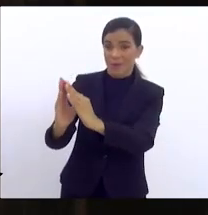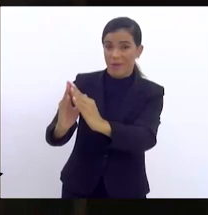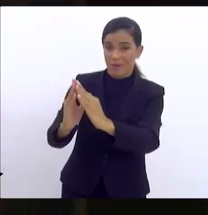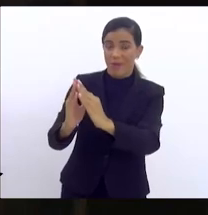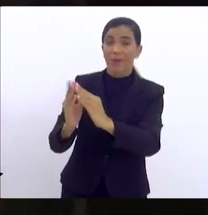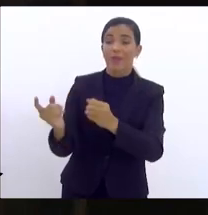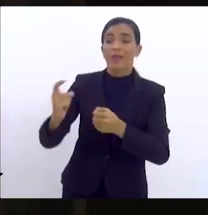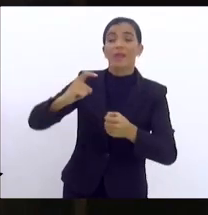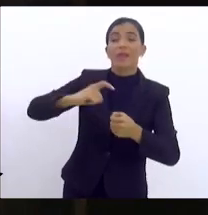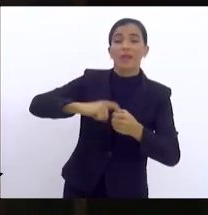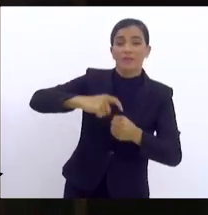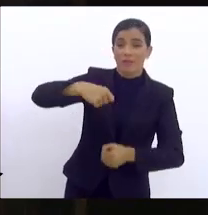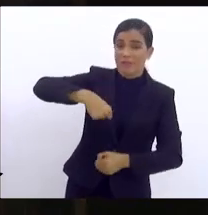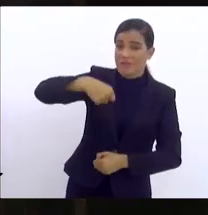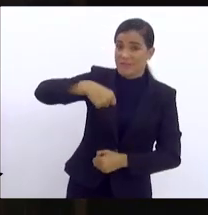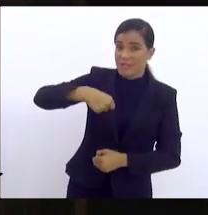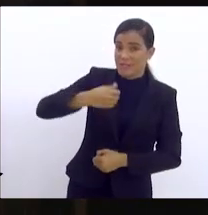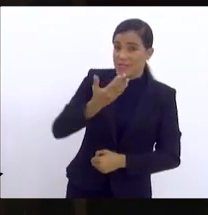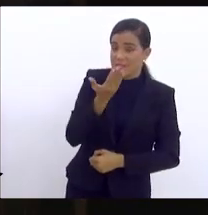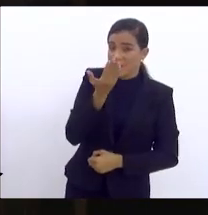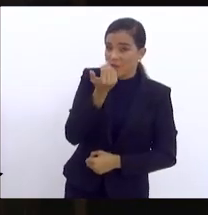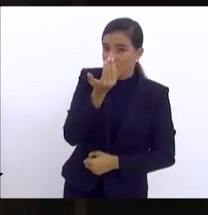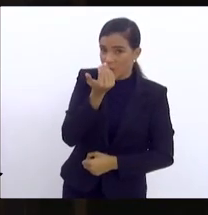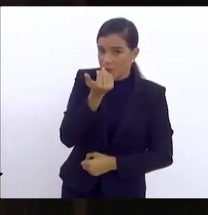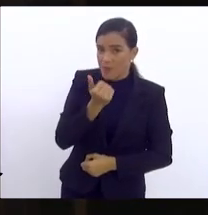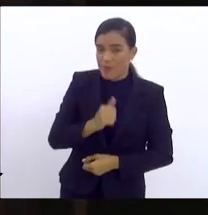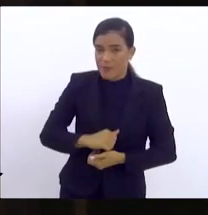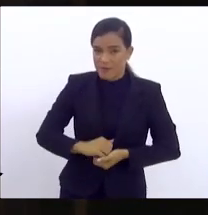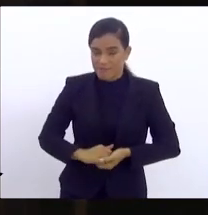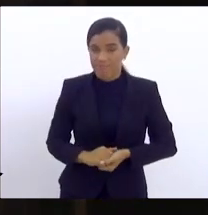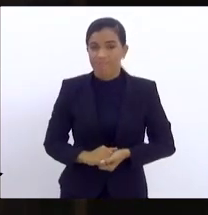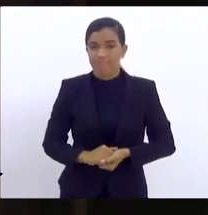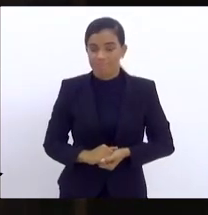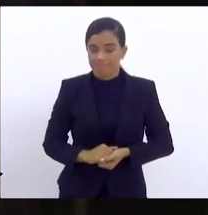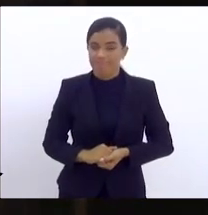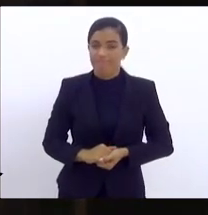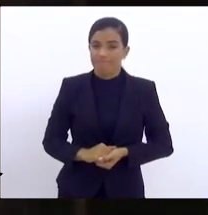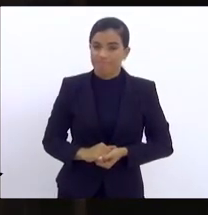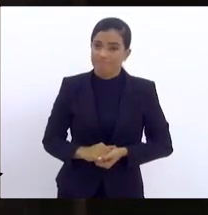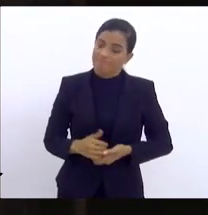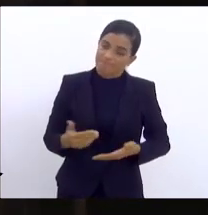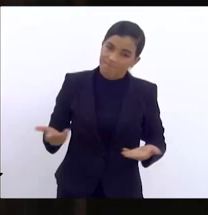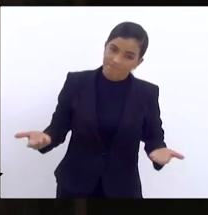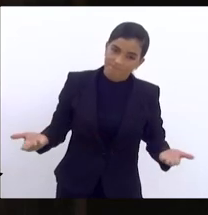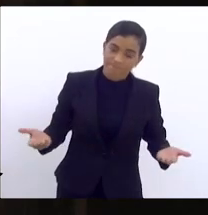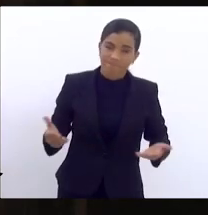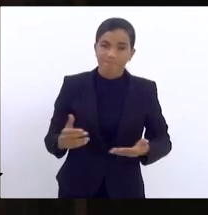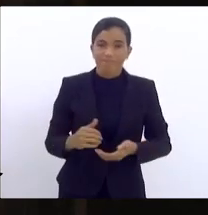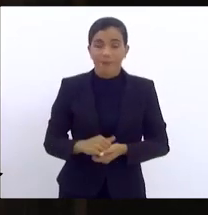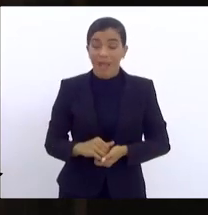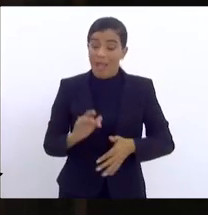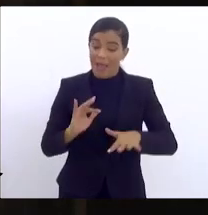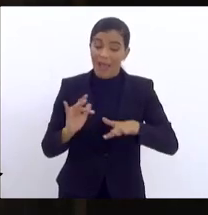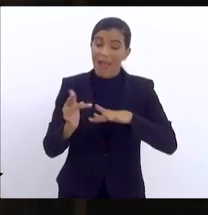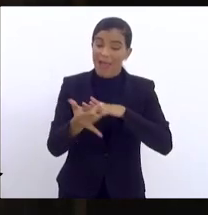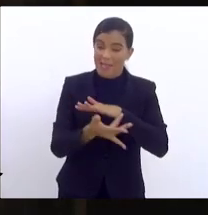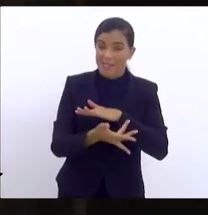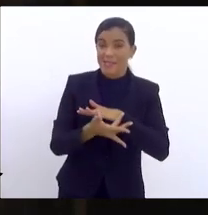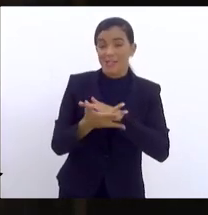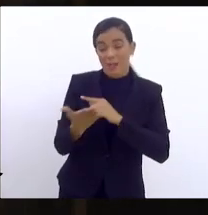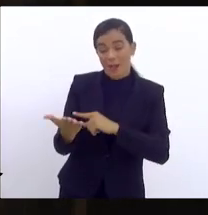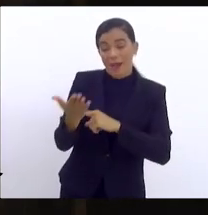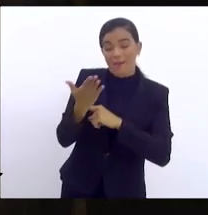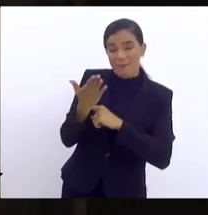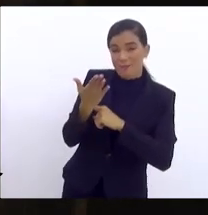eles devolvam as cestas básicas enfim a rede social nos facilita muito